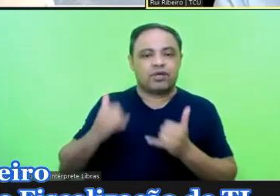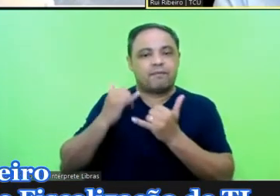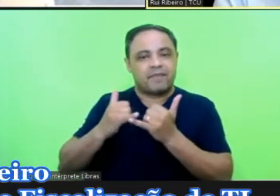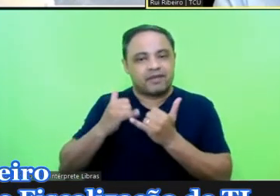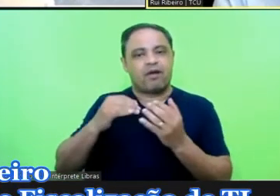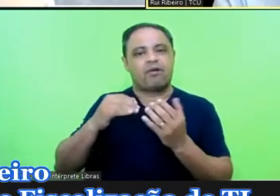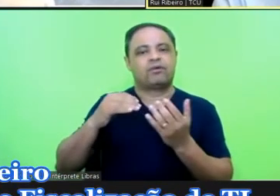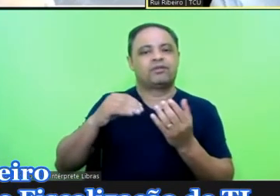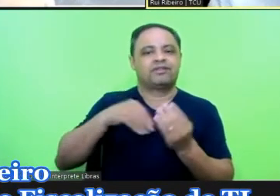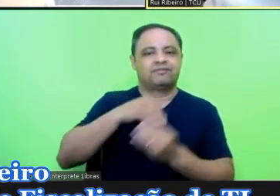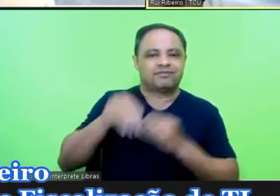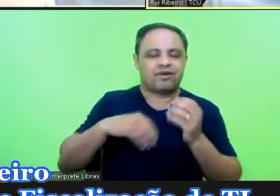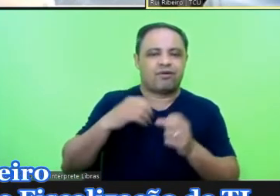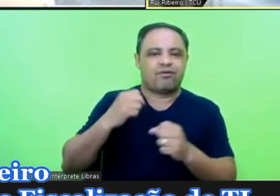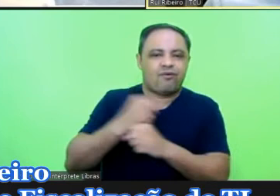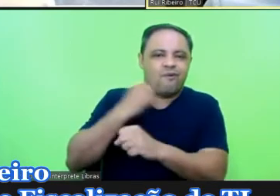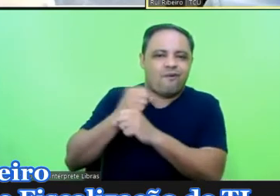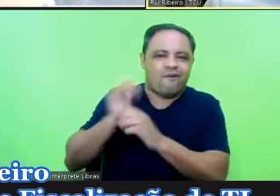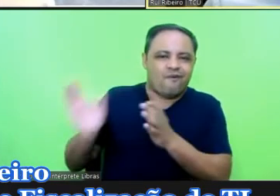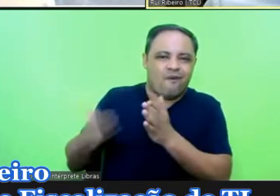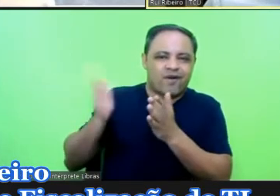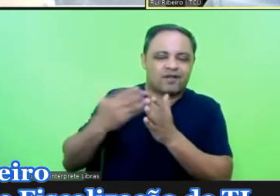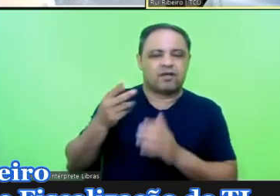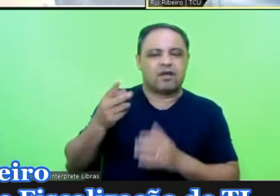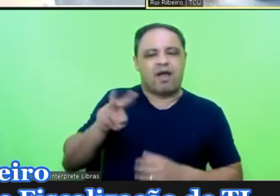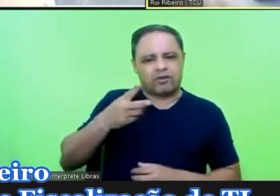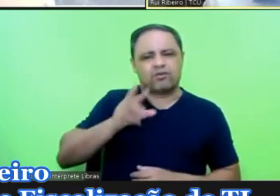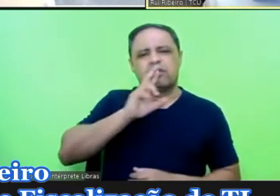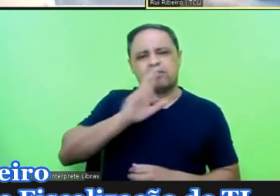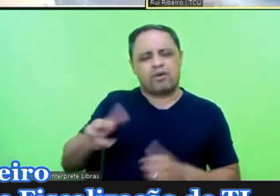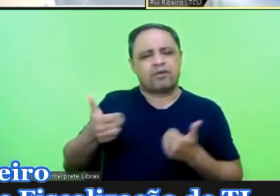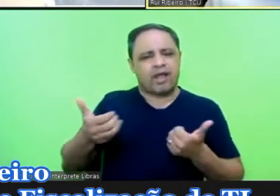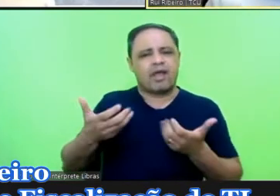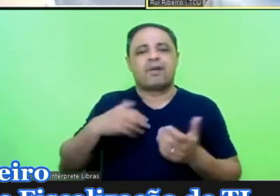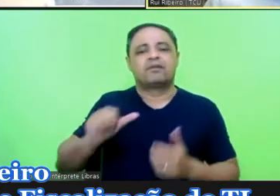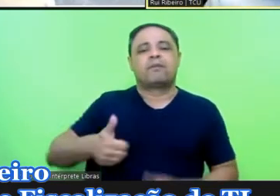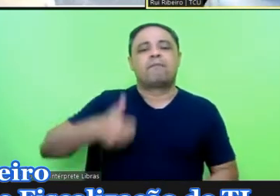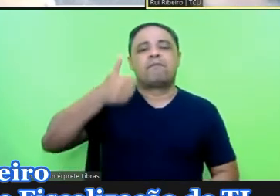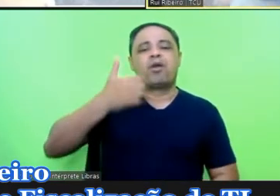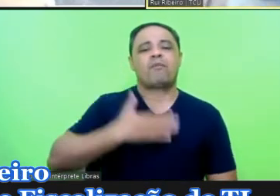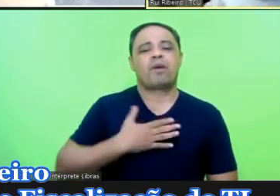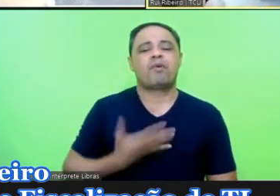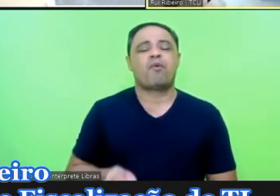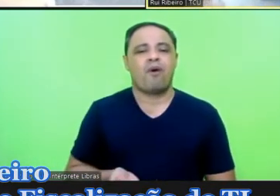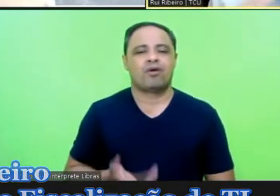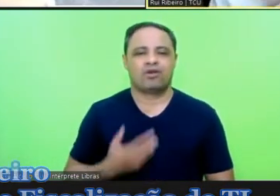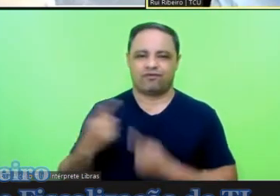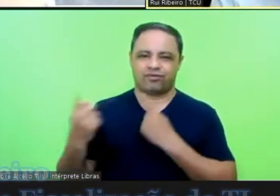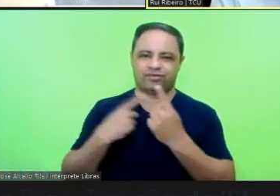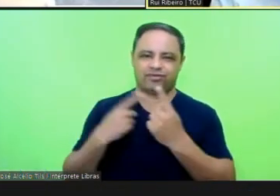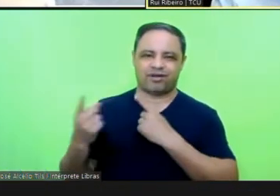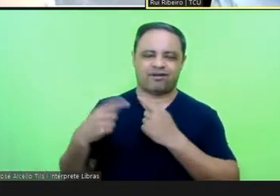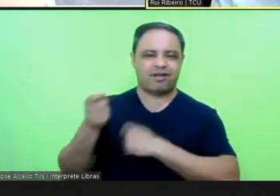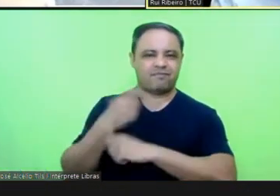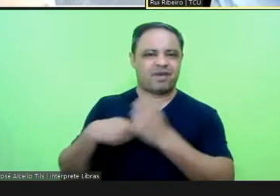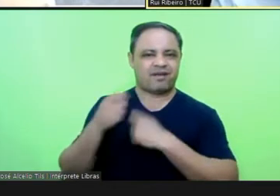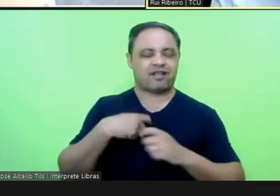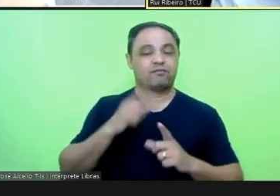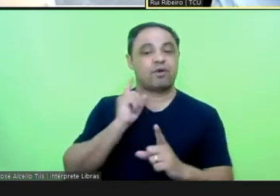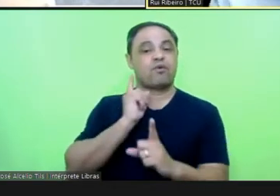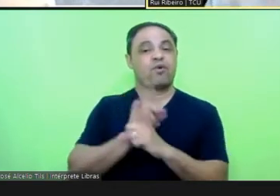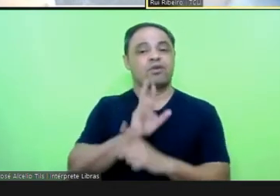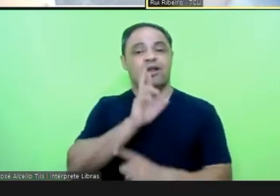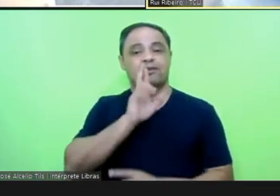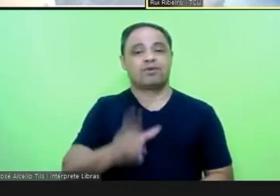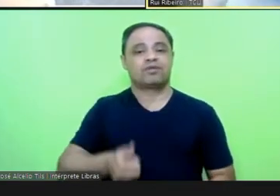e concreto. As duas vão dar o mesmo resultado que eu quero. Qual a vantagem de fazer uma ou outra? Eu vou dialogar com o mercado para encontrar uma solução para